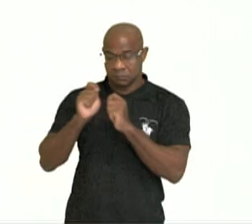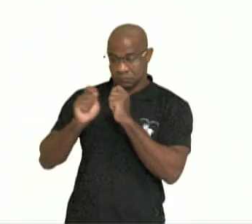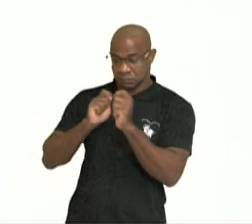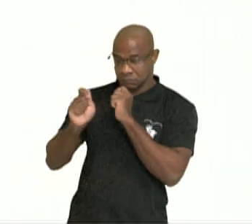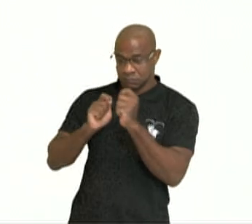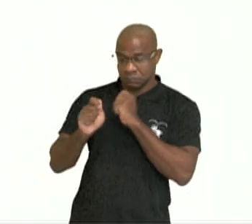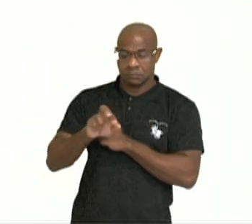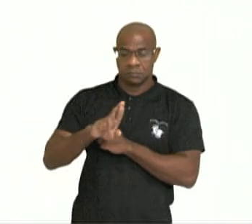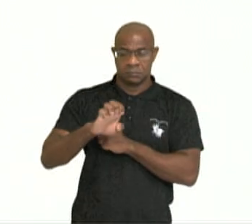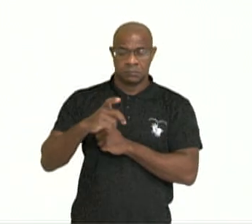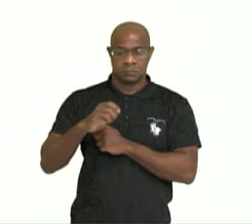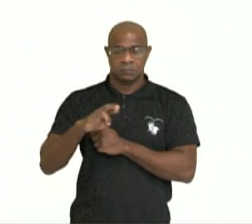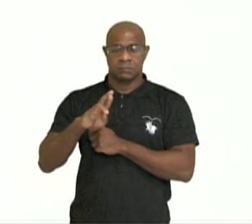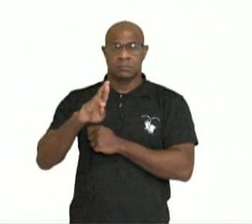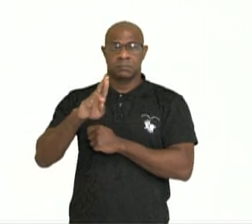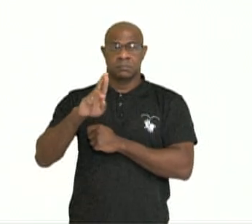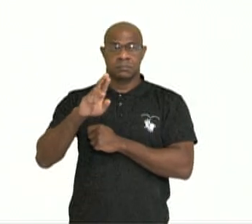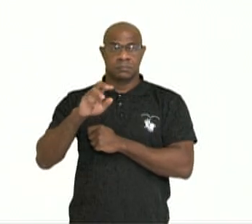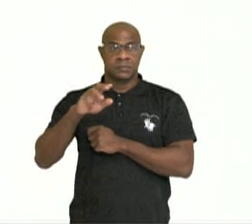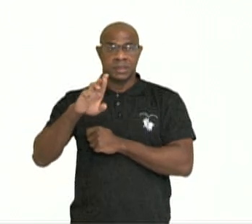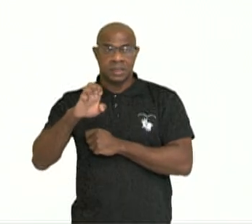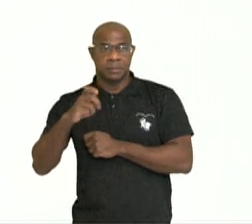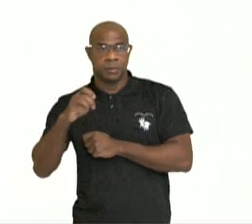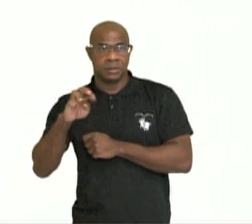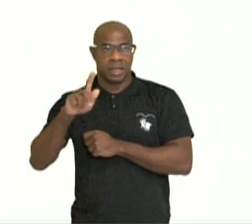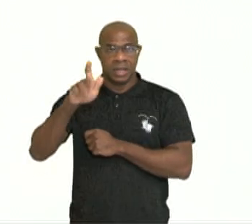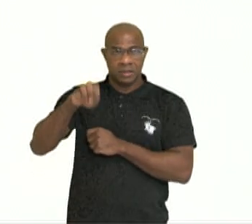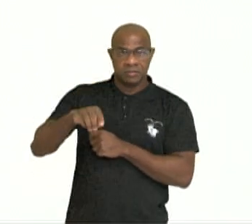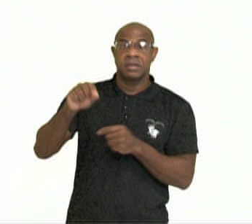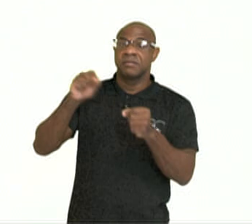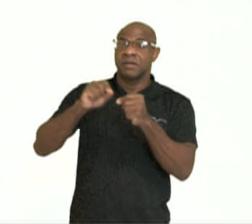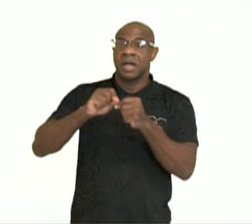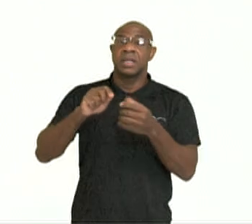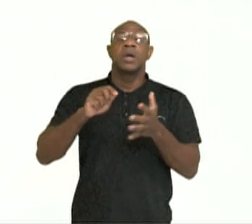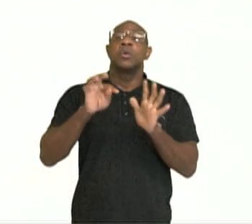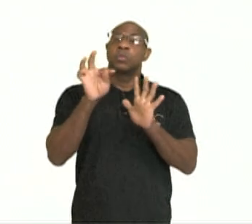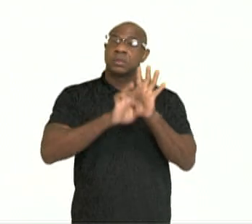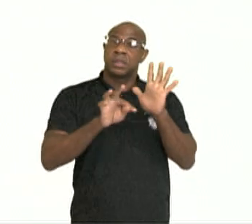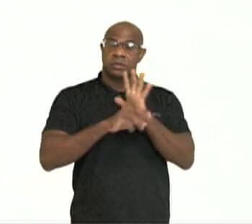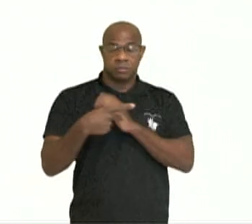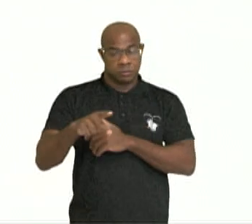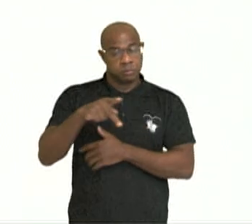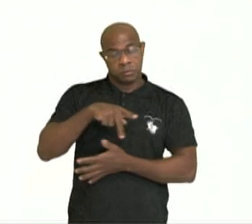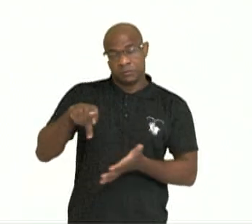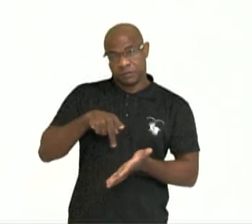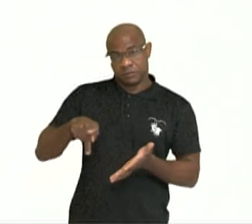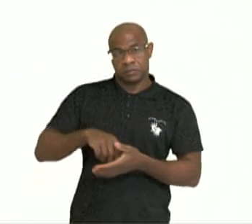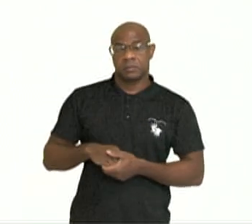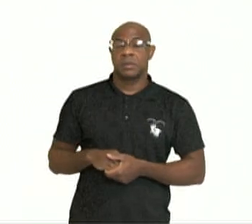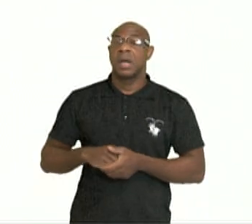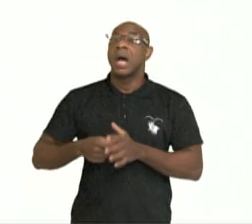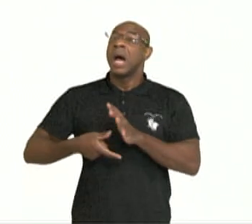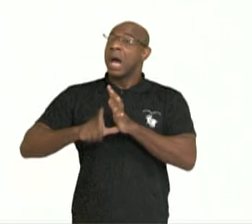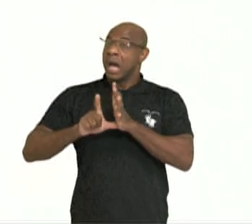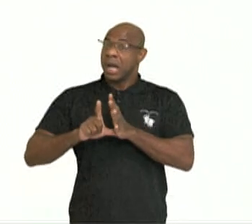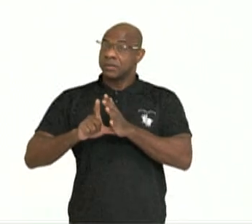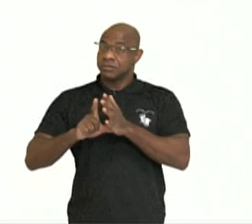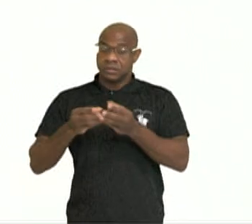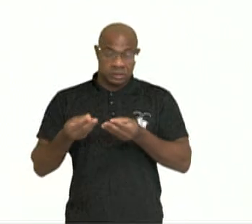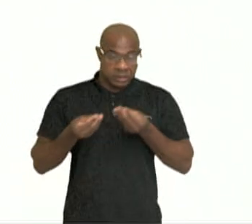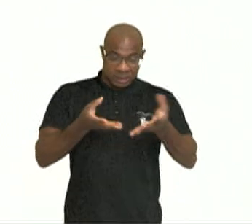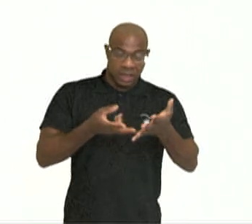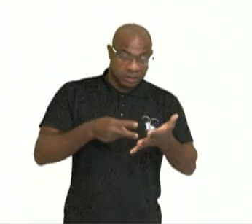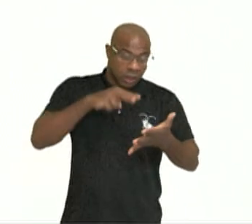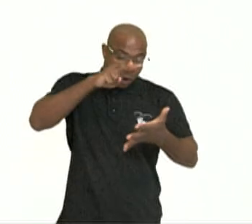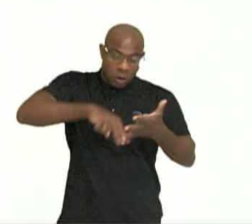reportagem e produza o texto para o seu professor. Não esqueça de revisar o seu texto antes de entregar.